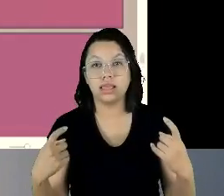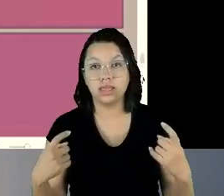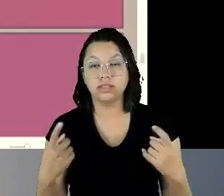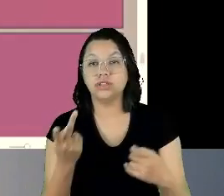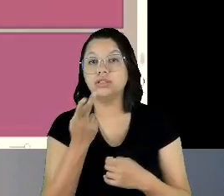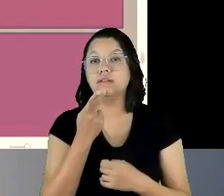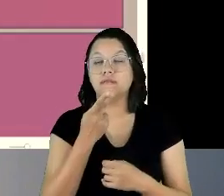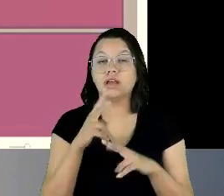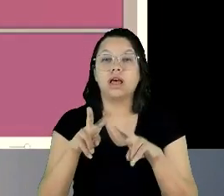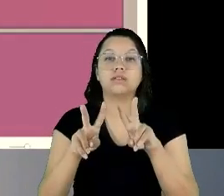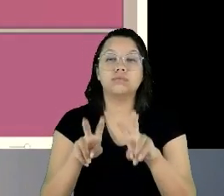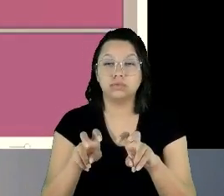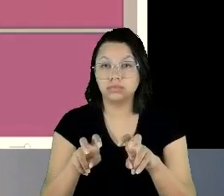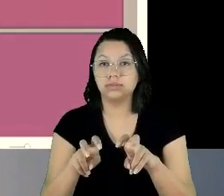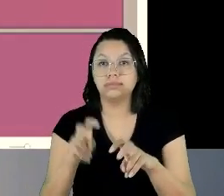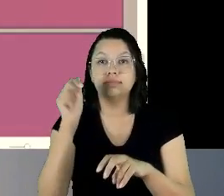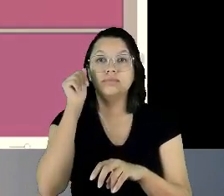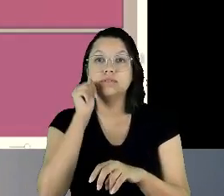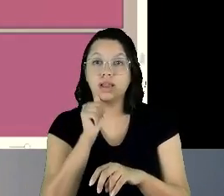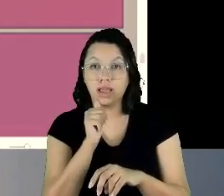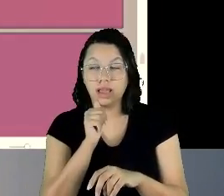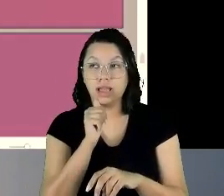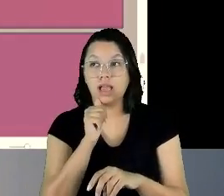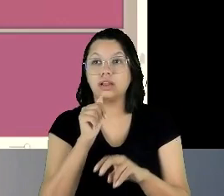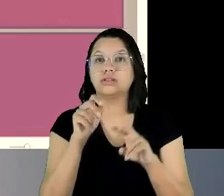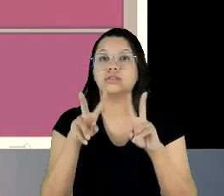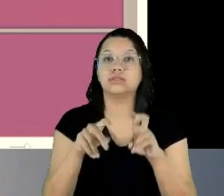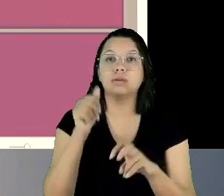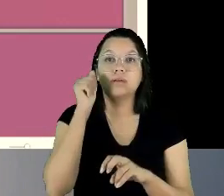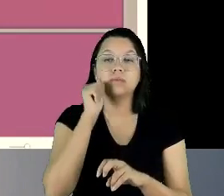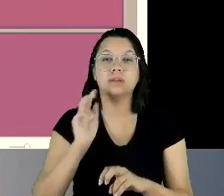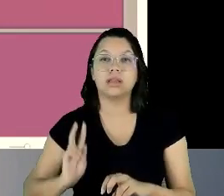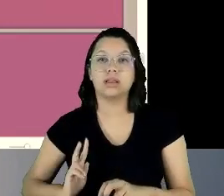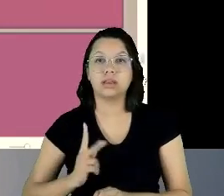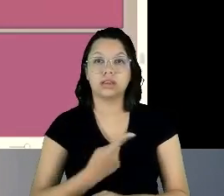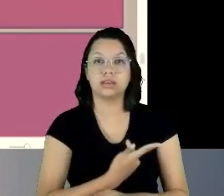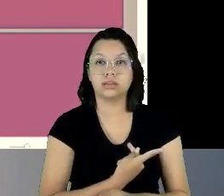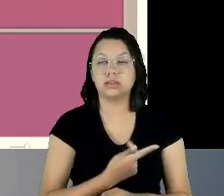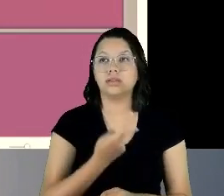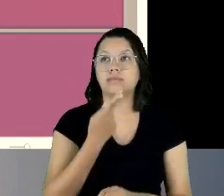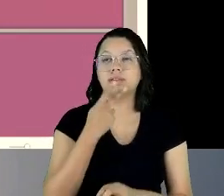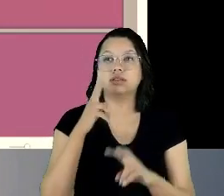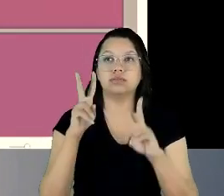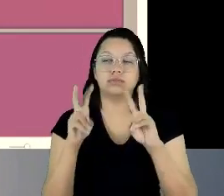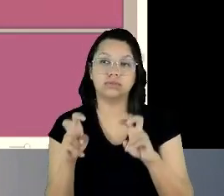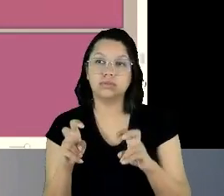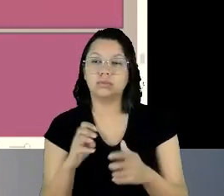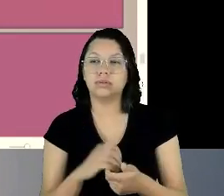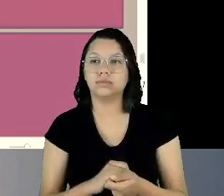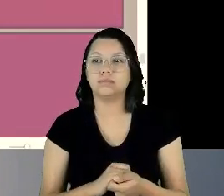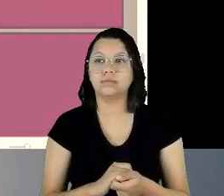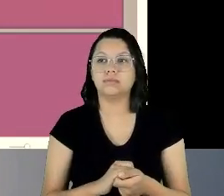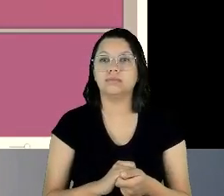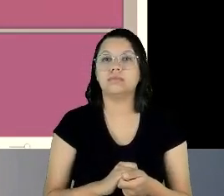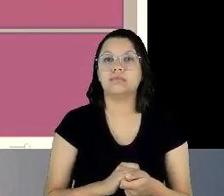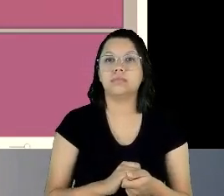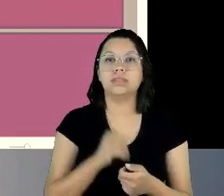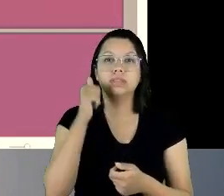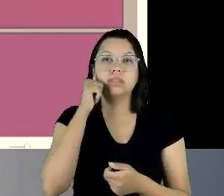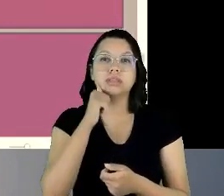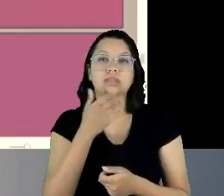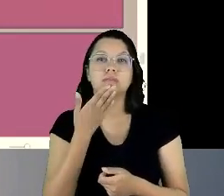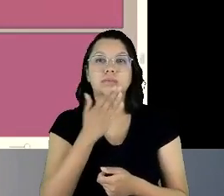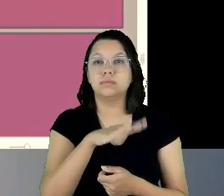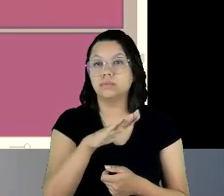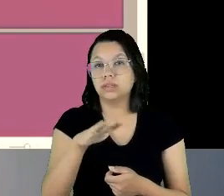gênero, a gente está falando sobre mulheres, a gente está falando sobre mulheres trans, a gente está falando sobre meninas ainda